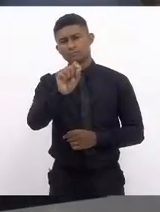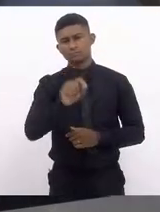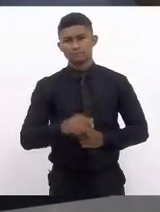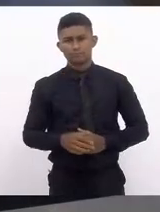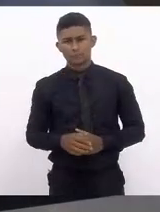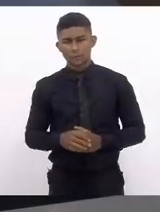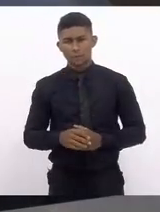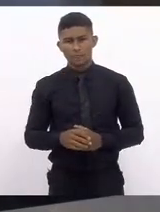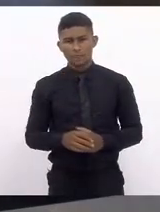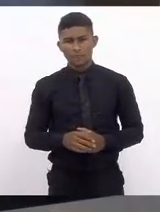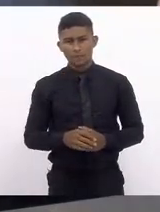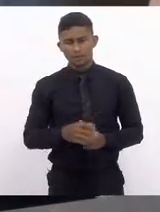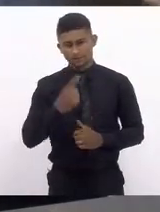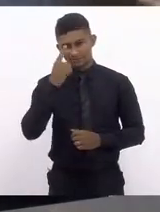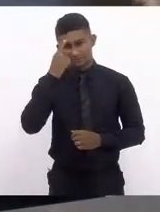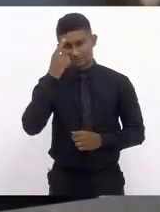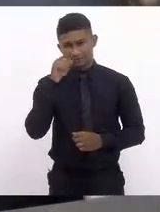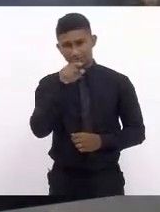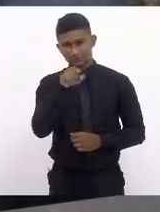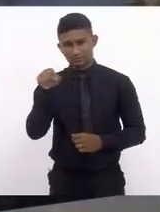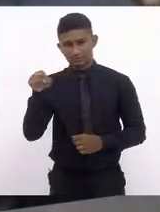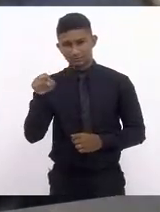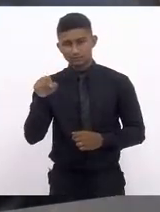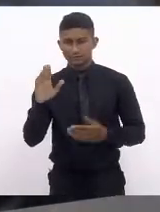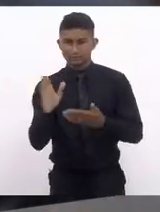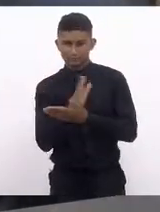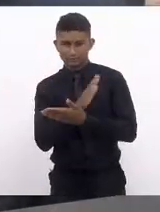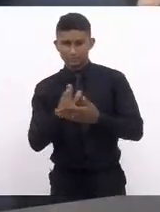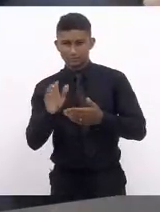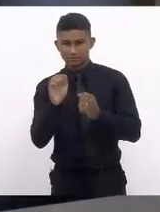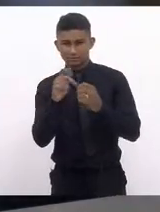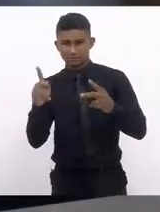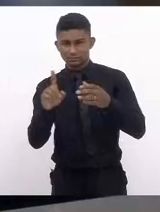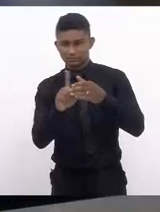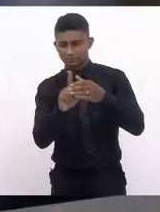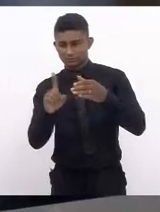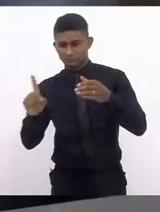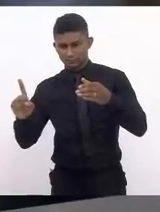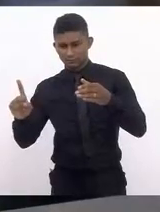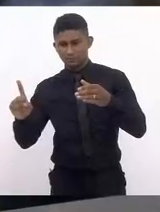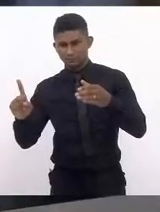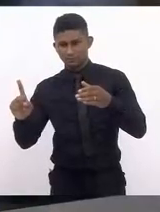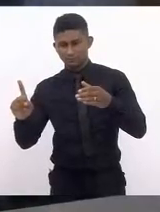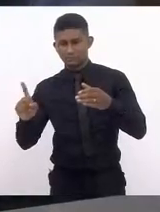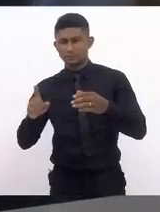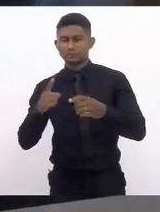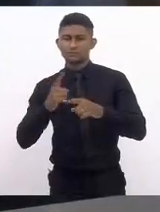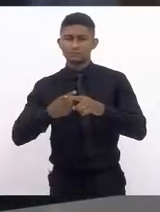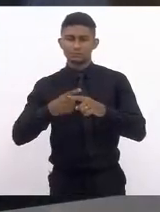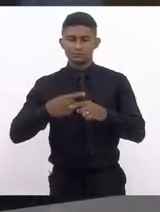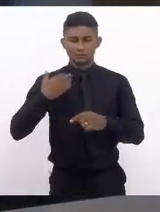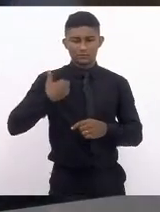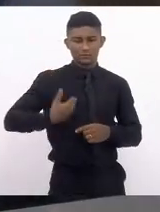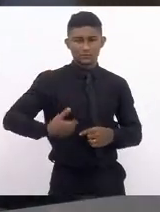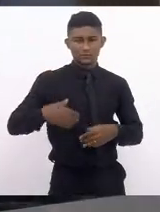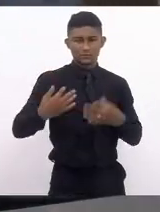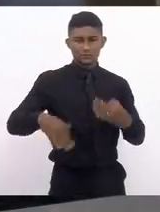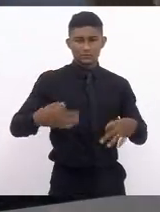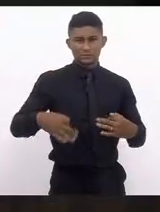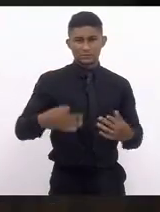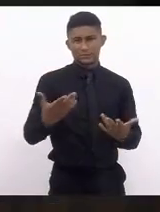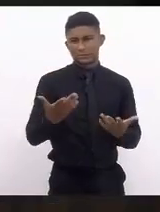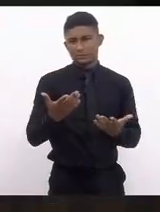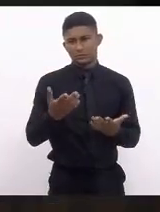relação à usina e por invalidez se os inativos por invalidez vão ter o aumento da Gretchen também porque é importante